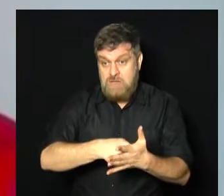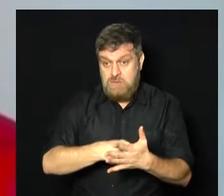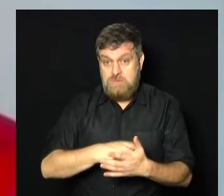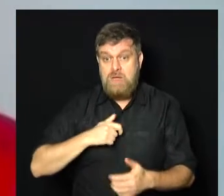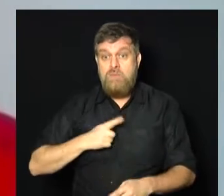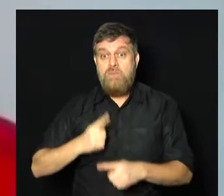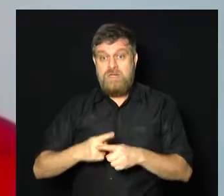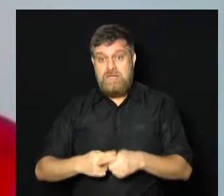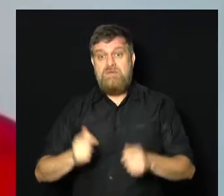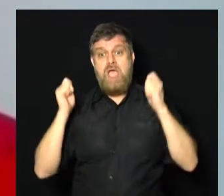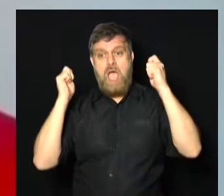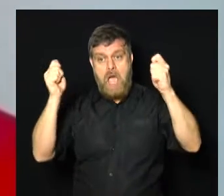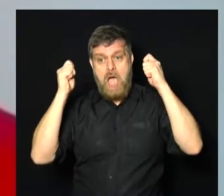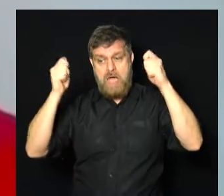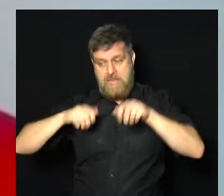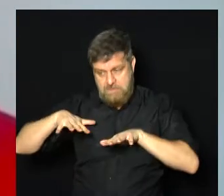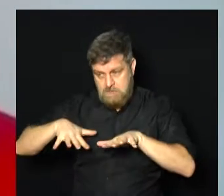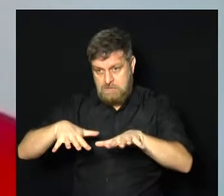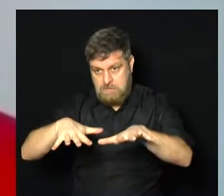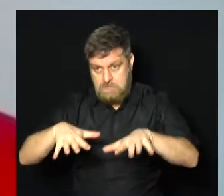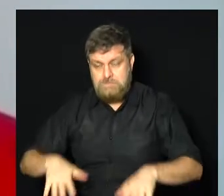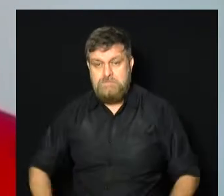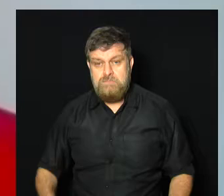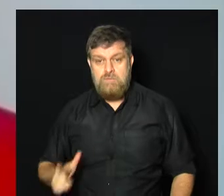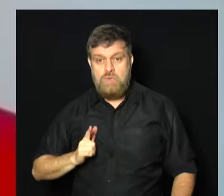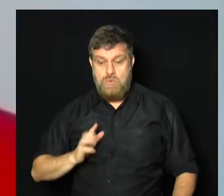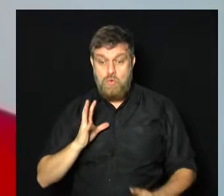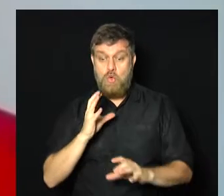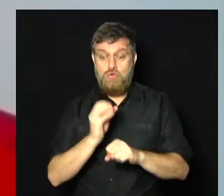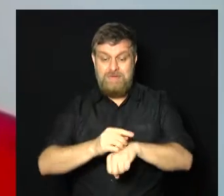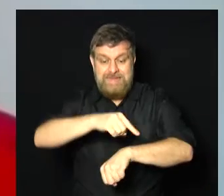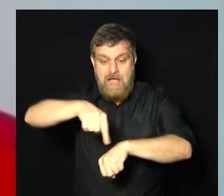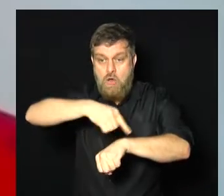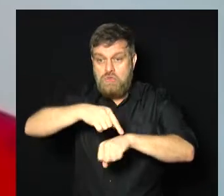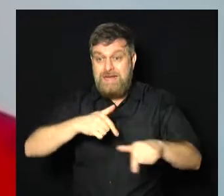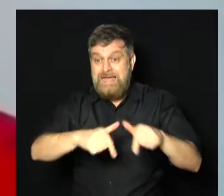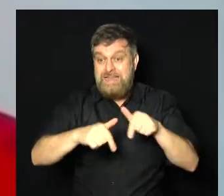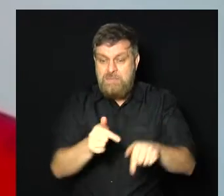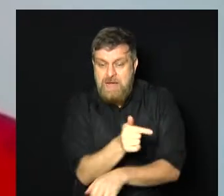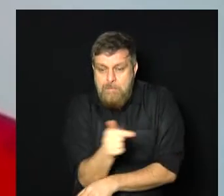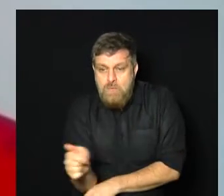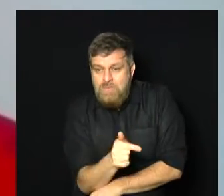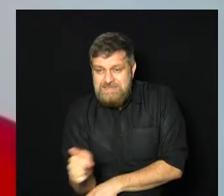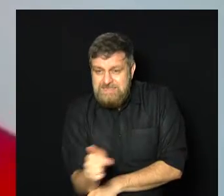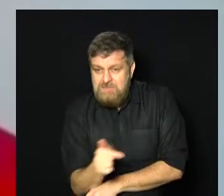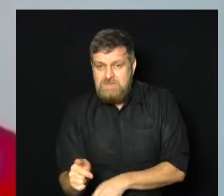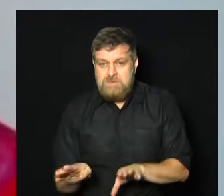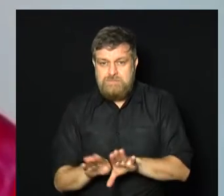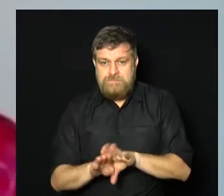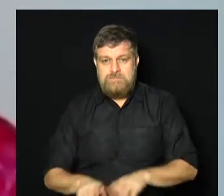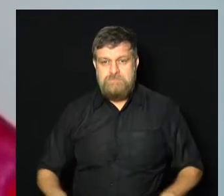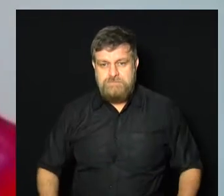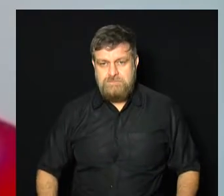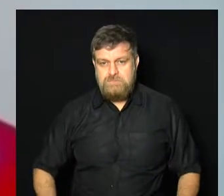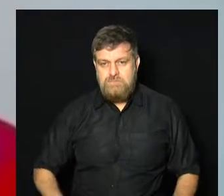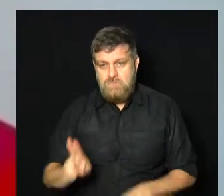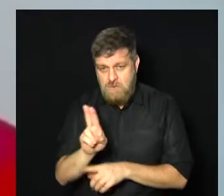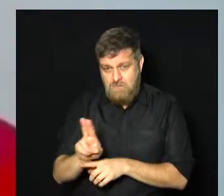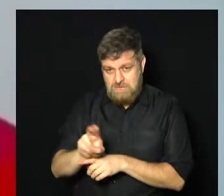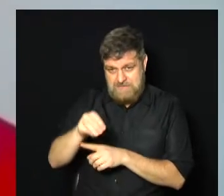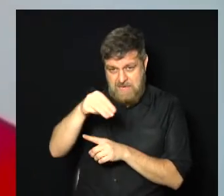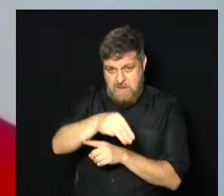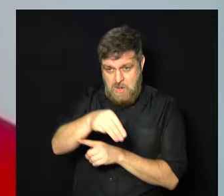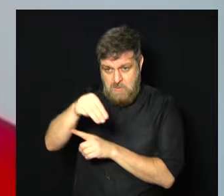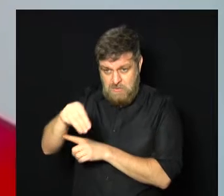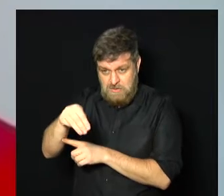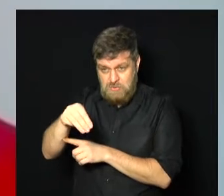greve. E precisa olhar para isso, né? A luta das monitoras e das agentes, eu vou usar monitoras fundamentalmente